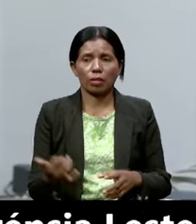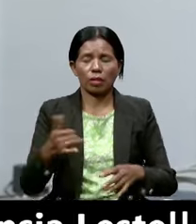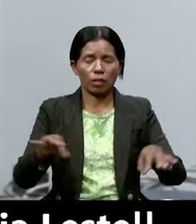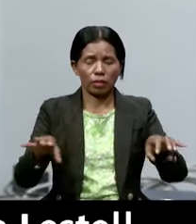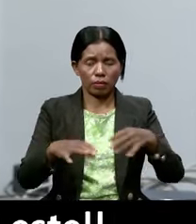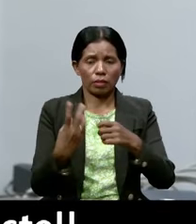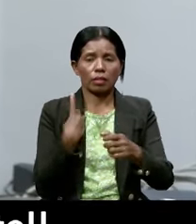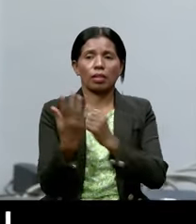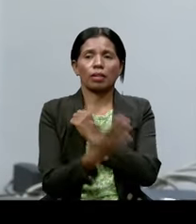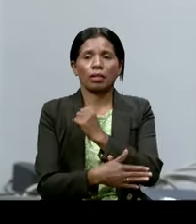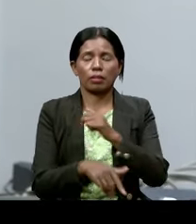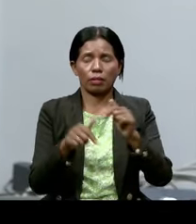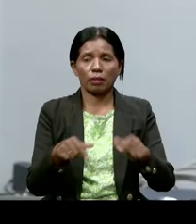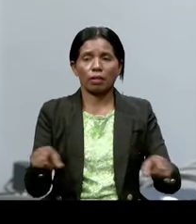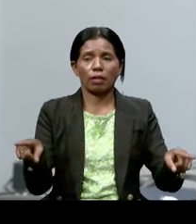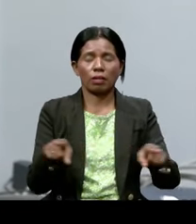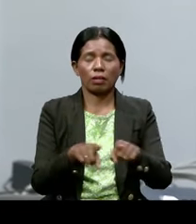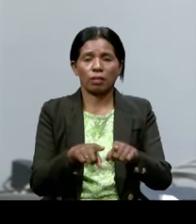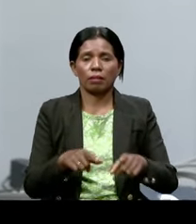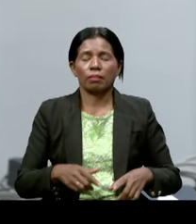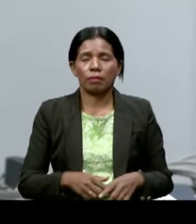rai ira ne ne sana